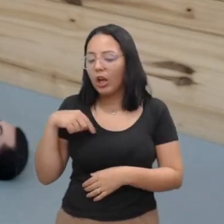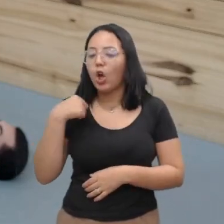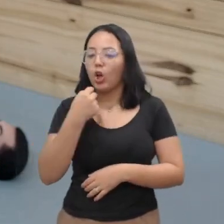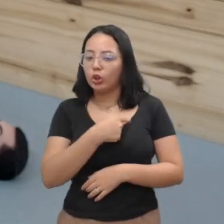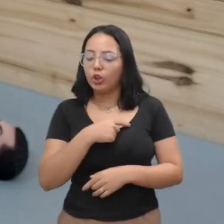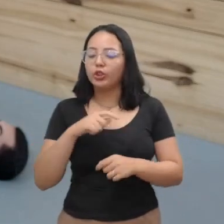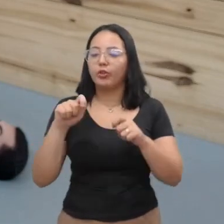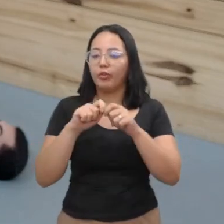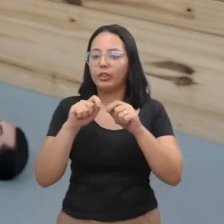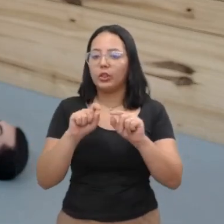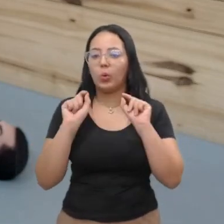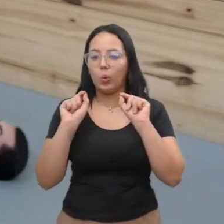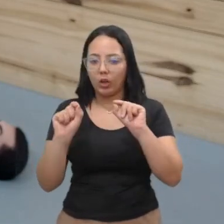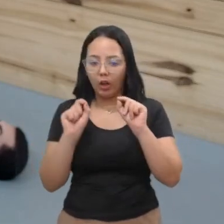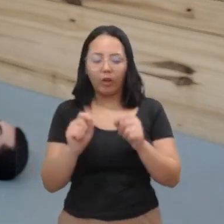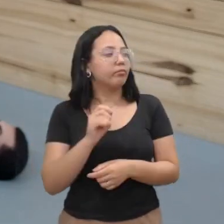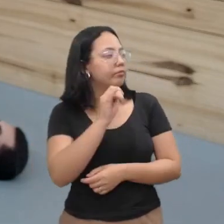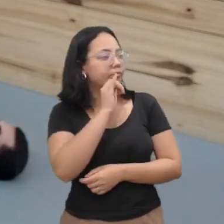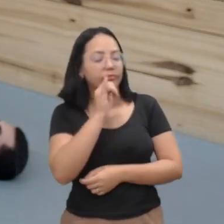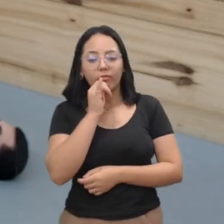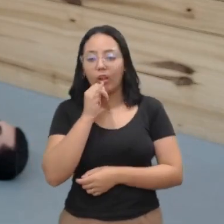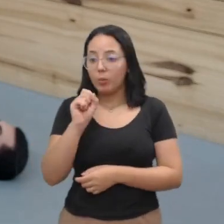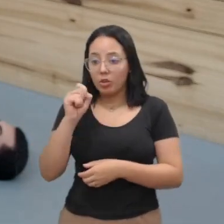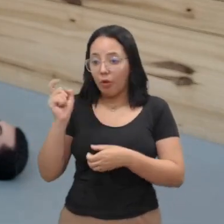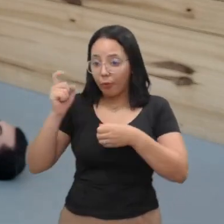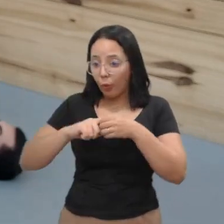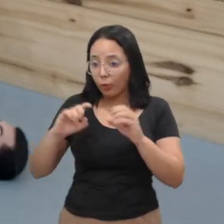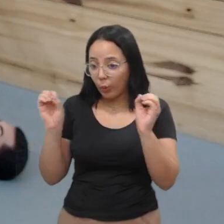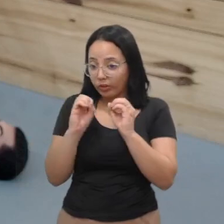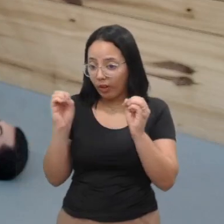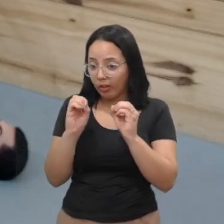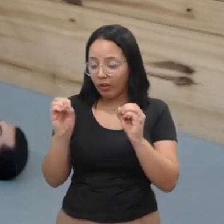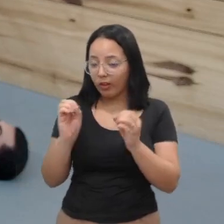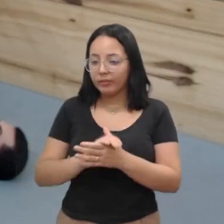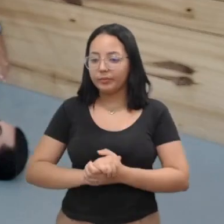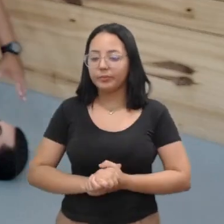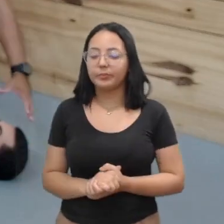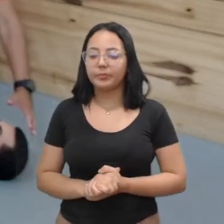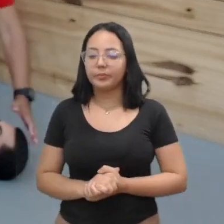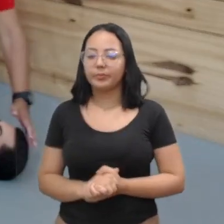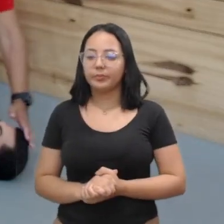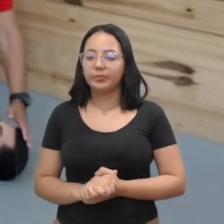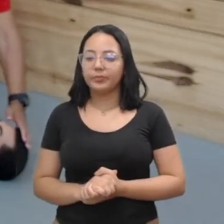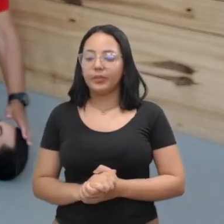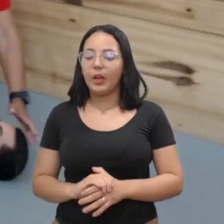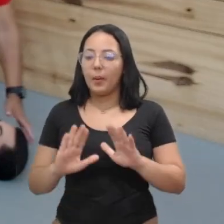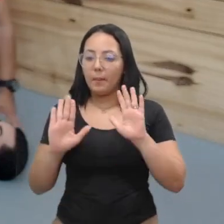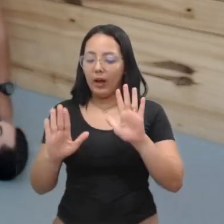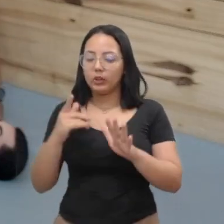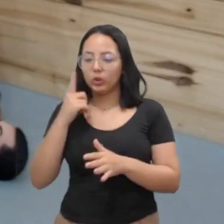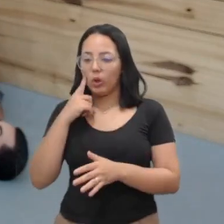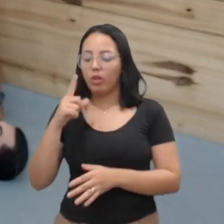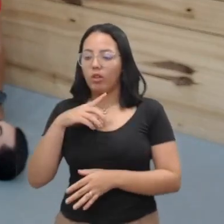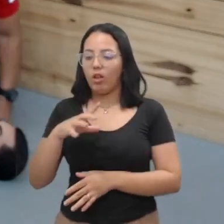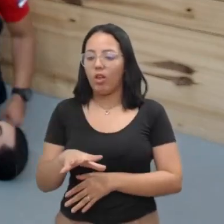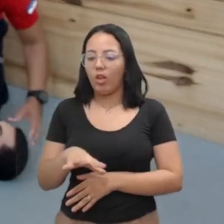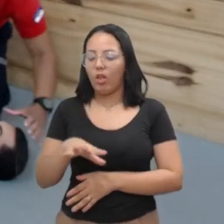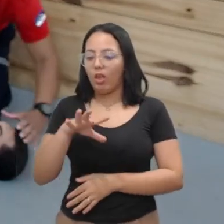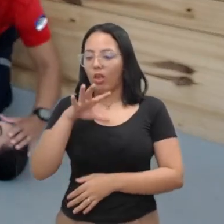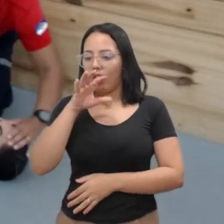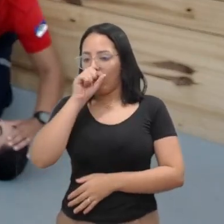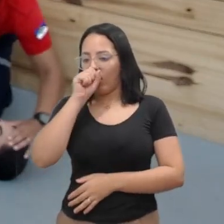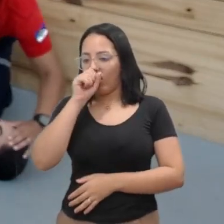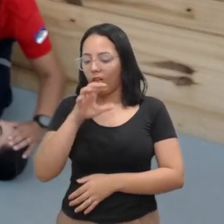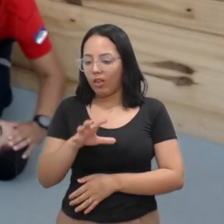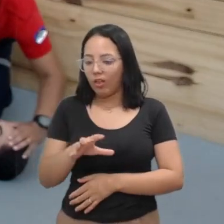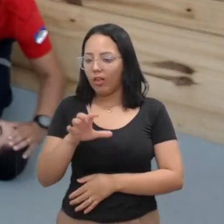um procedimento aqui que ele não voltou, mas ele tem a respiração, tá? Você